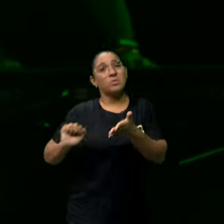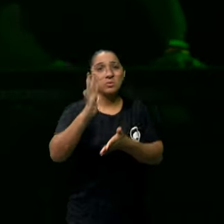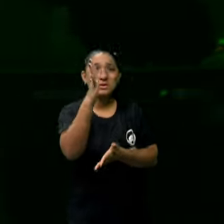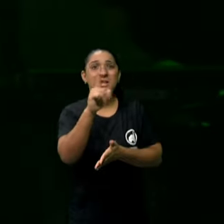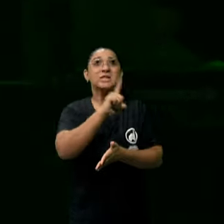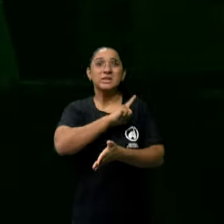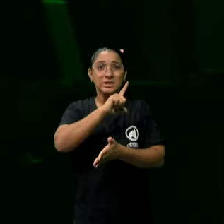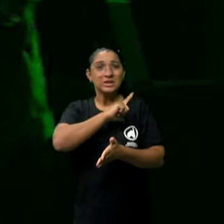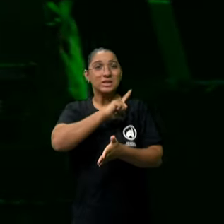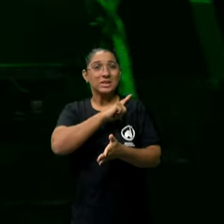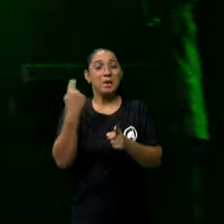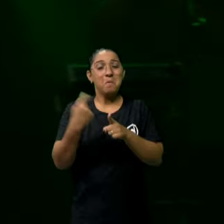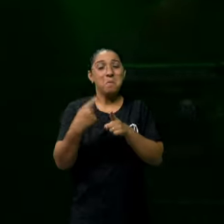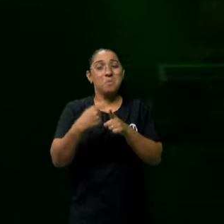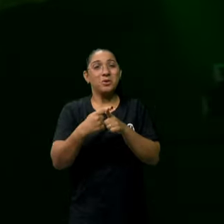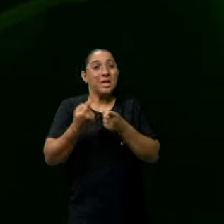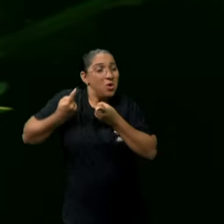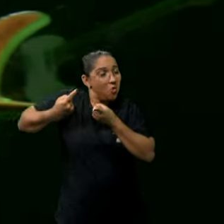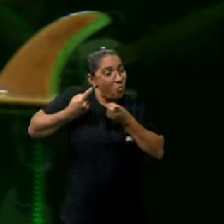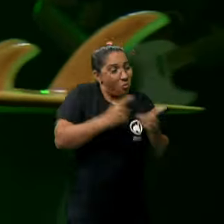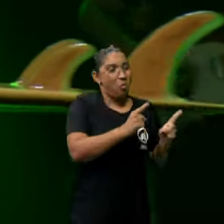do aniversário